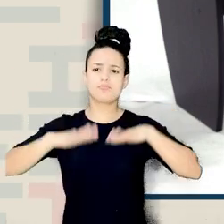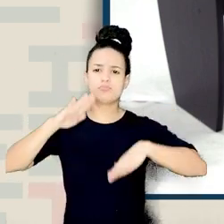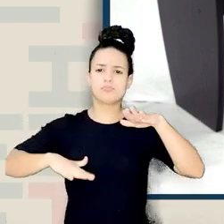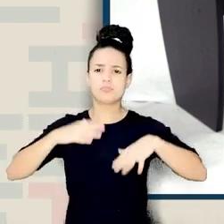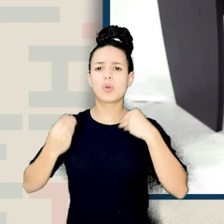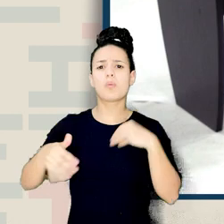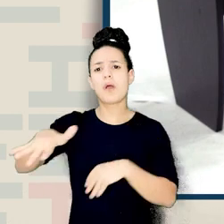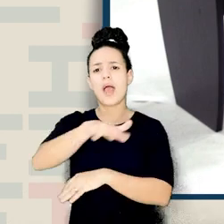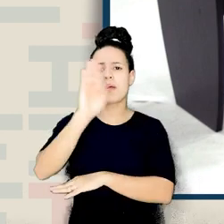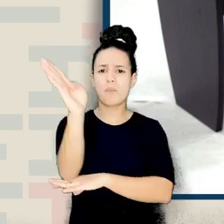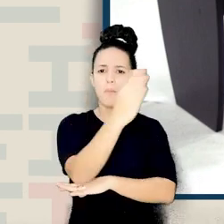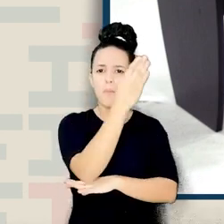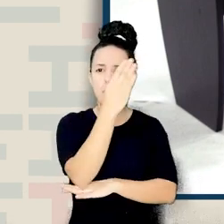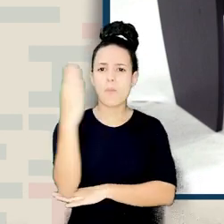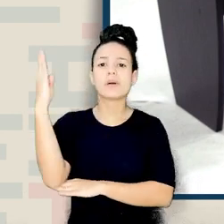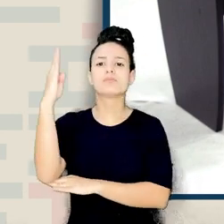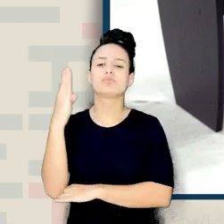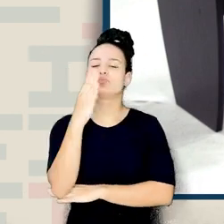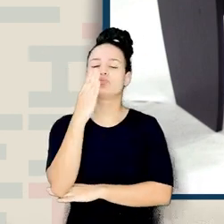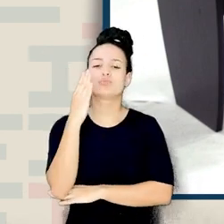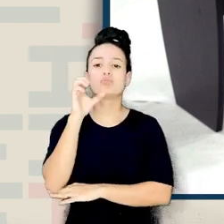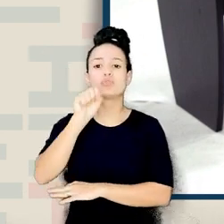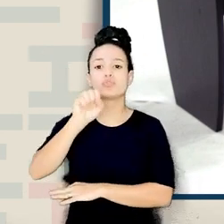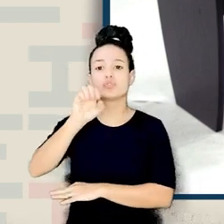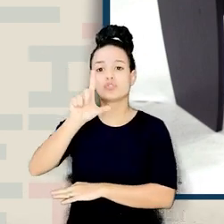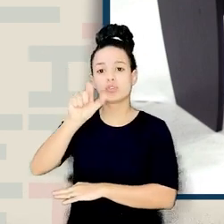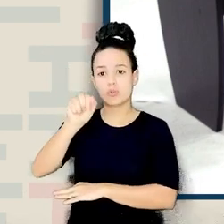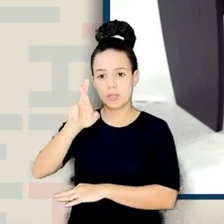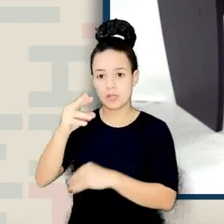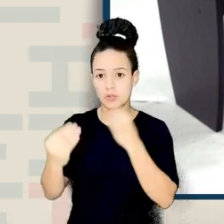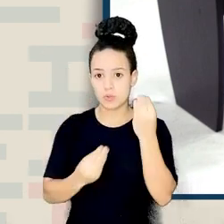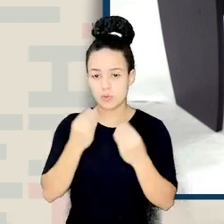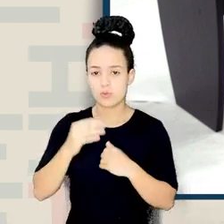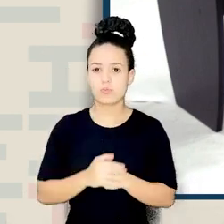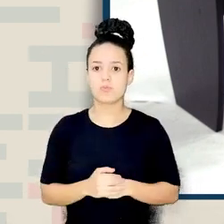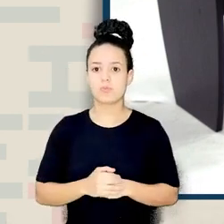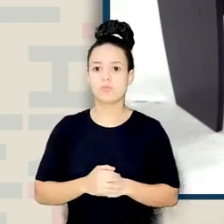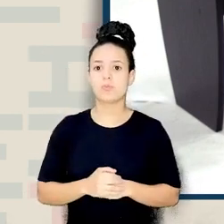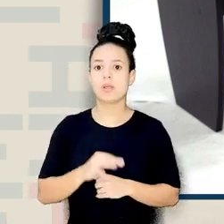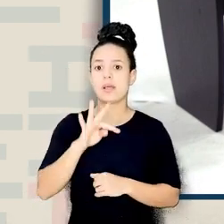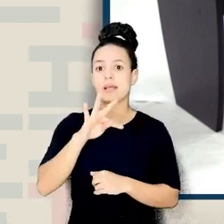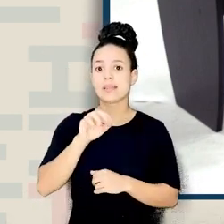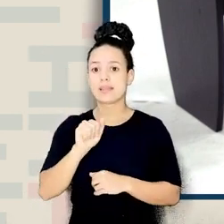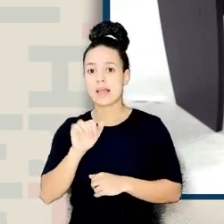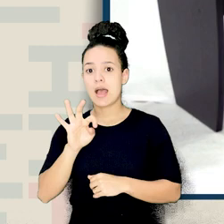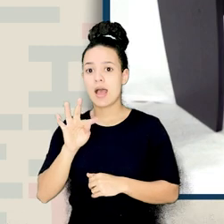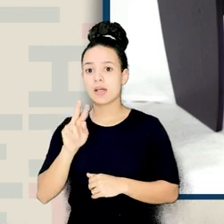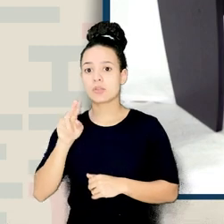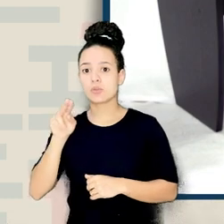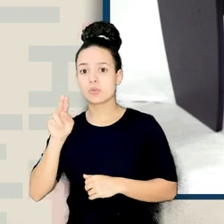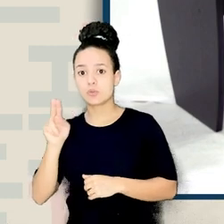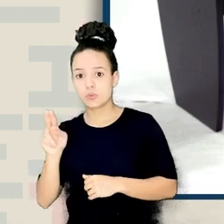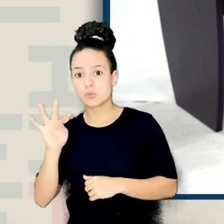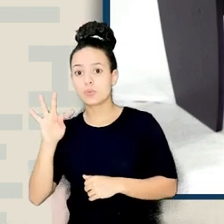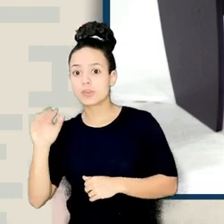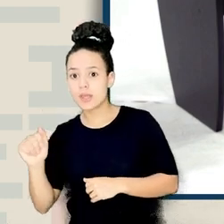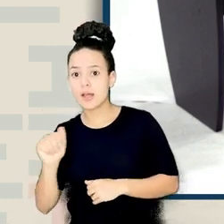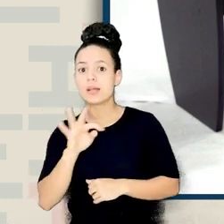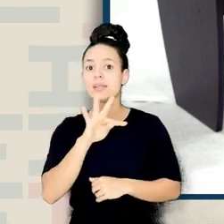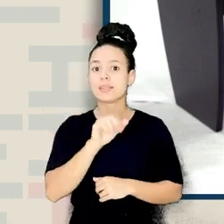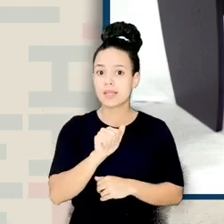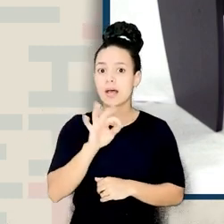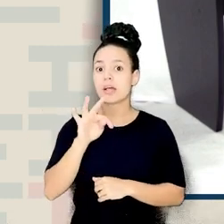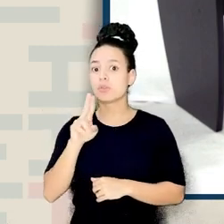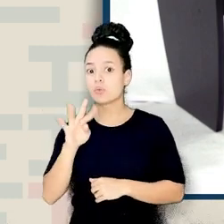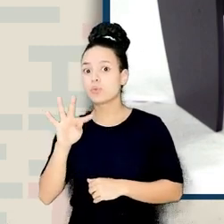solar trabalhou na seguinte forma: tá, tum, tá, tá, tum, tá,